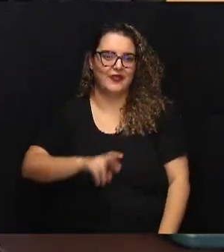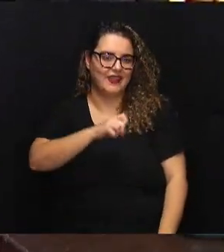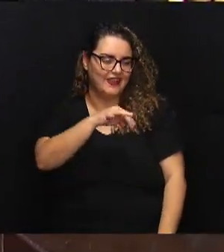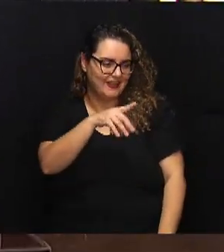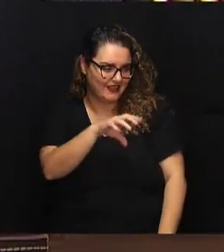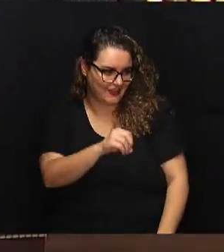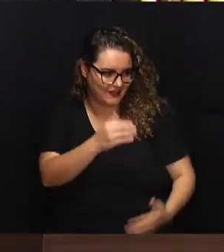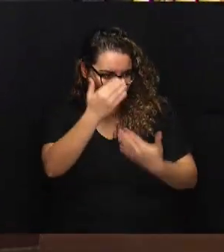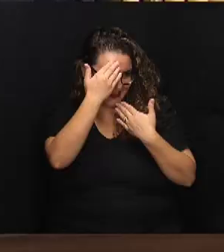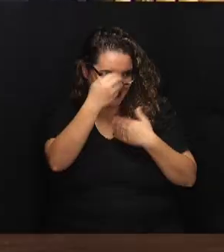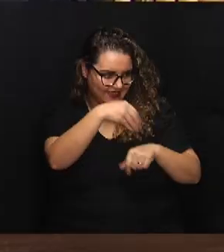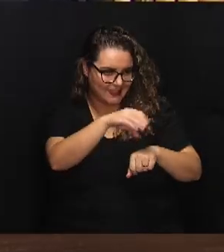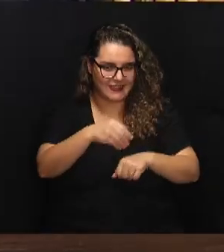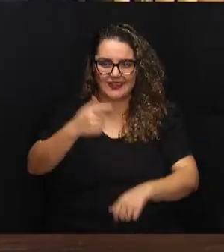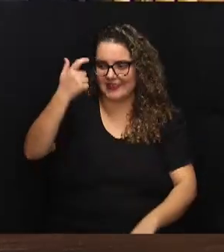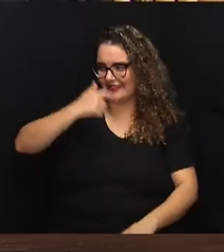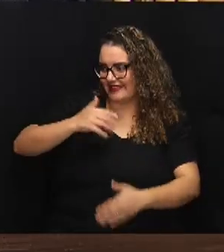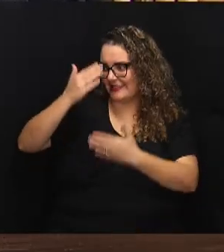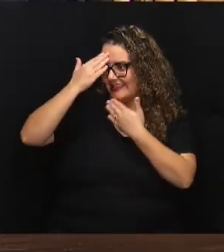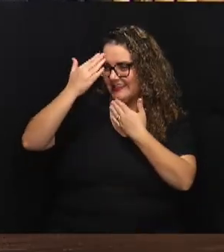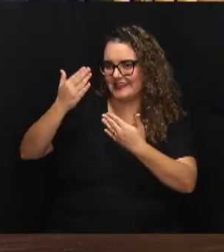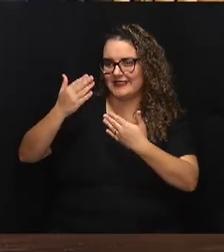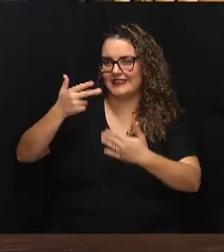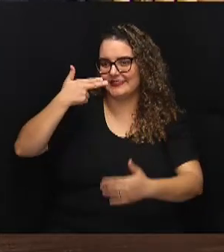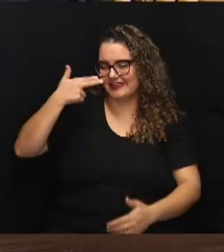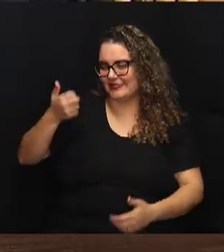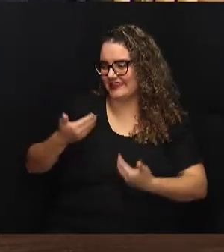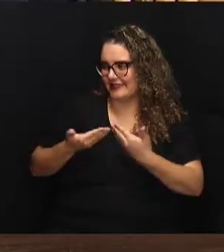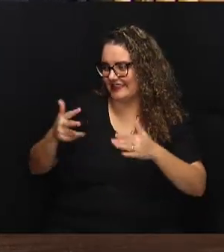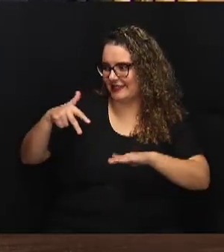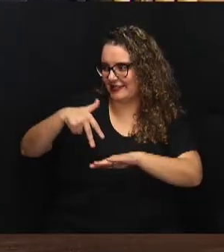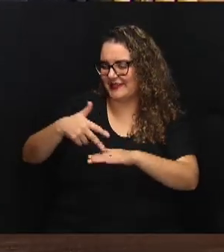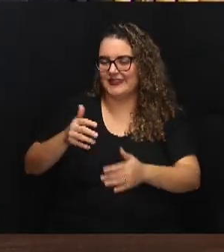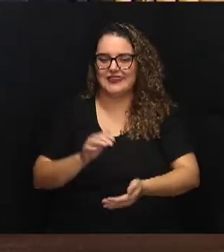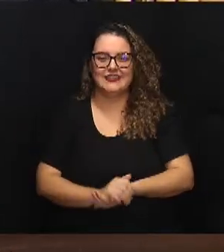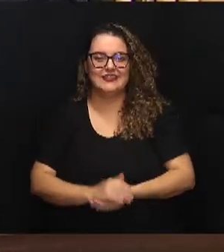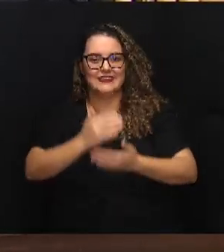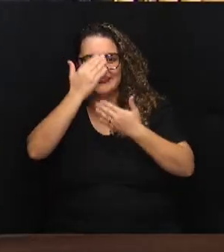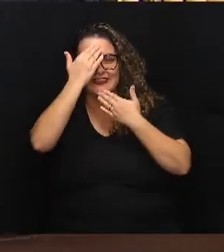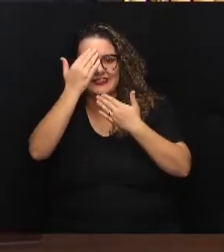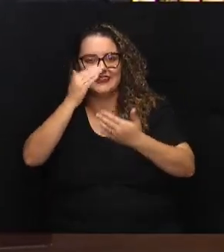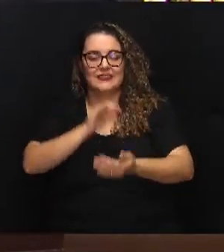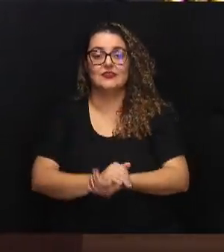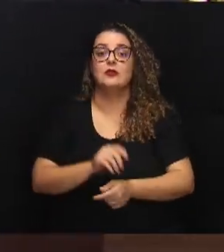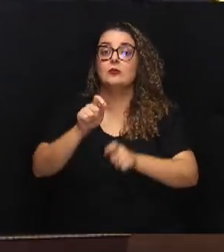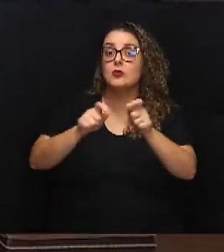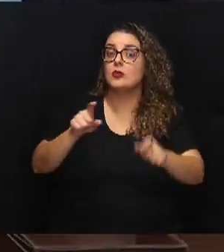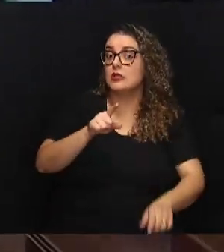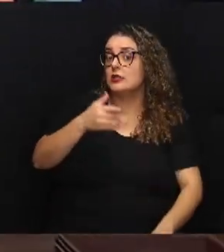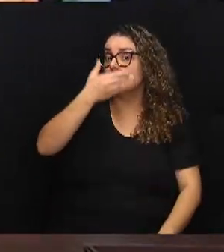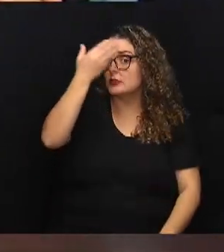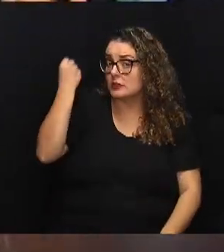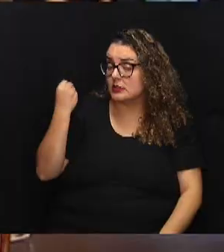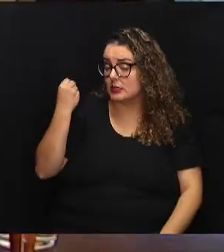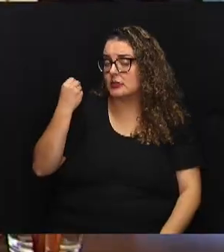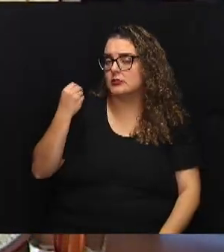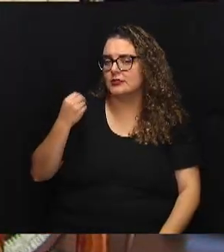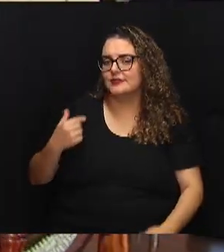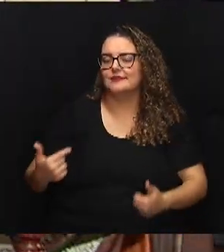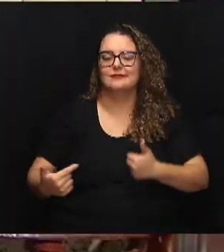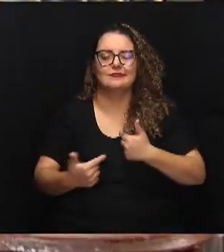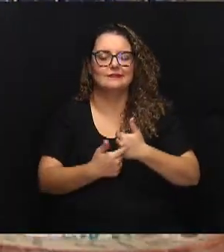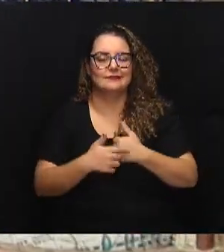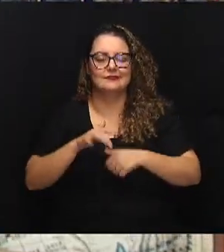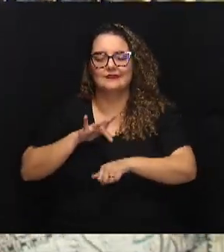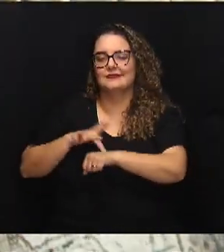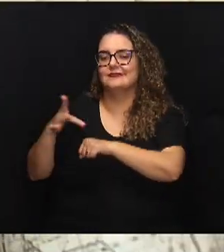por todas essas dicas, viu? Eu que agradeço, Rafael, estamos à disposição. Obrigado. E pessoal, não se esqueçam de curtir a gente nas